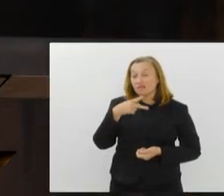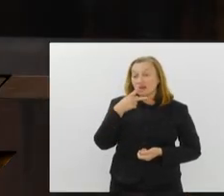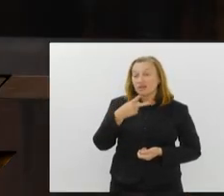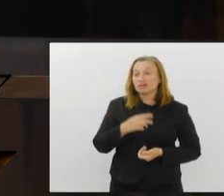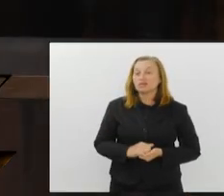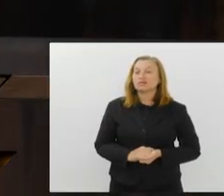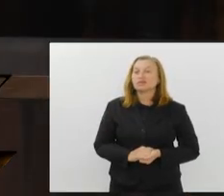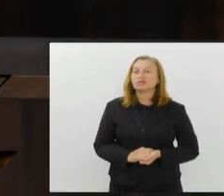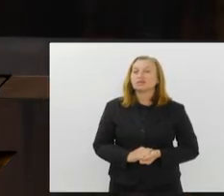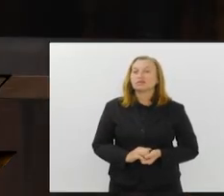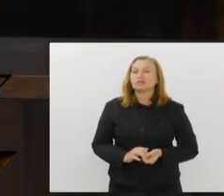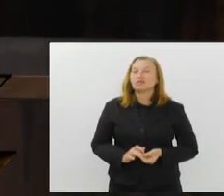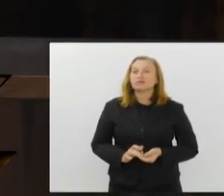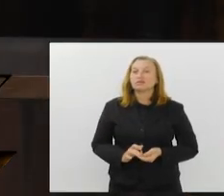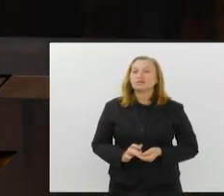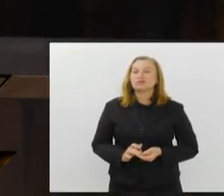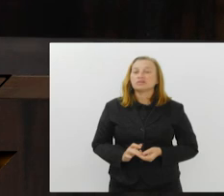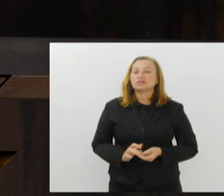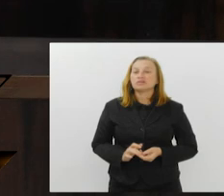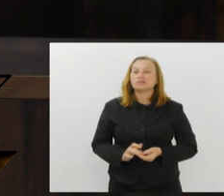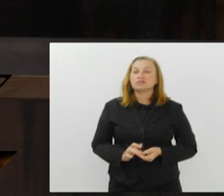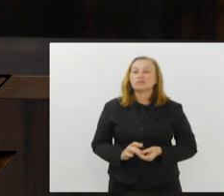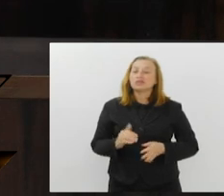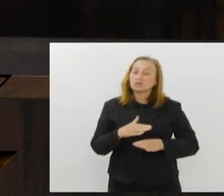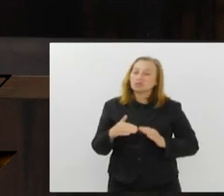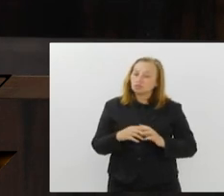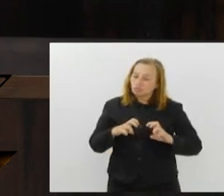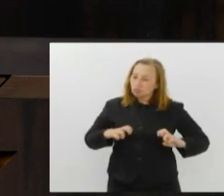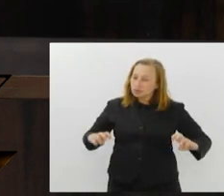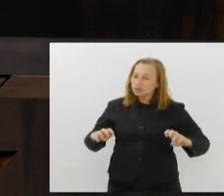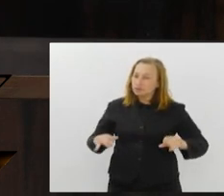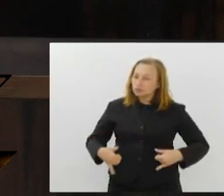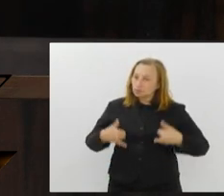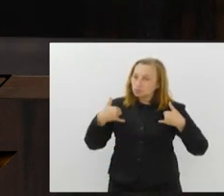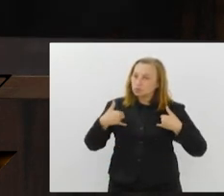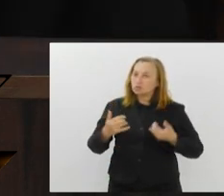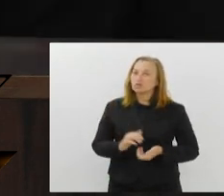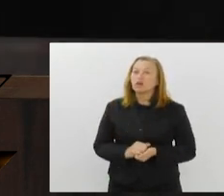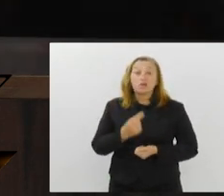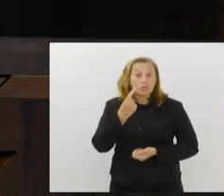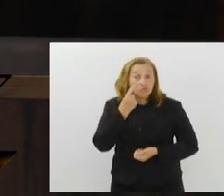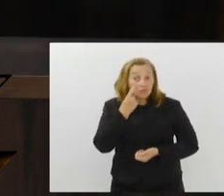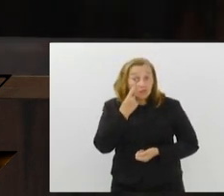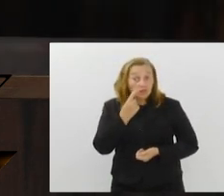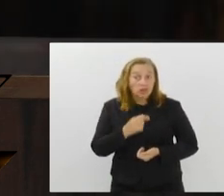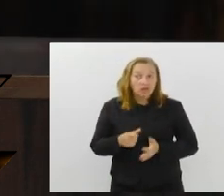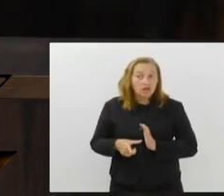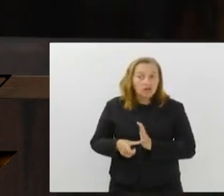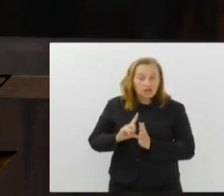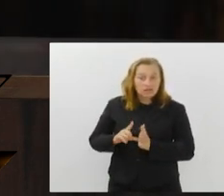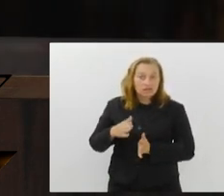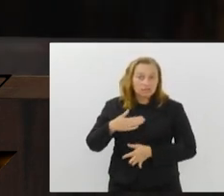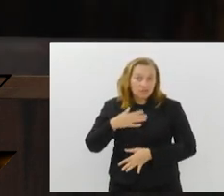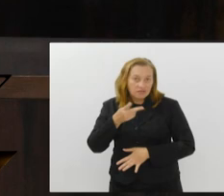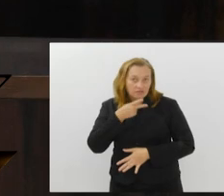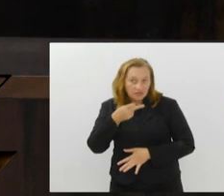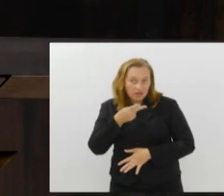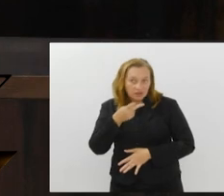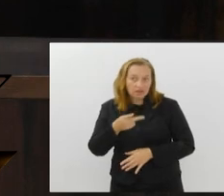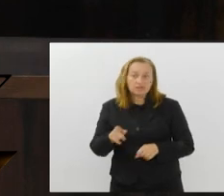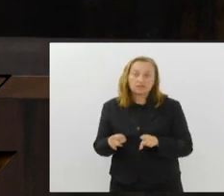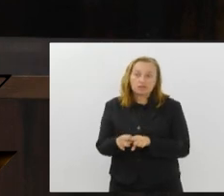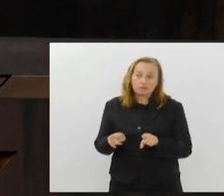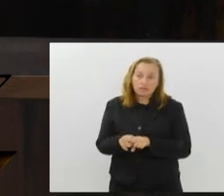eh da dos componentes da nossa mesa de honra nós vamos ver antes da minha fala e e da fala